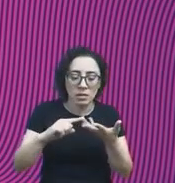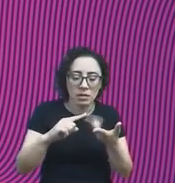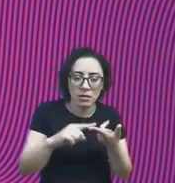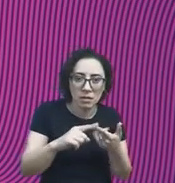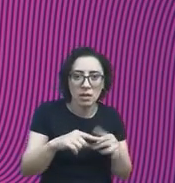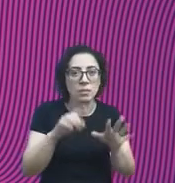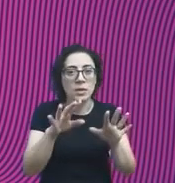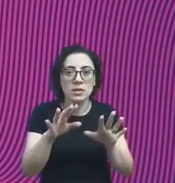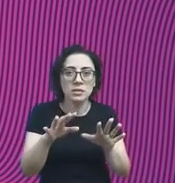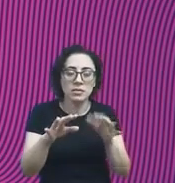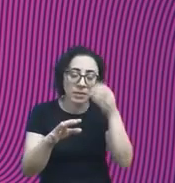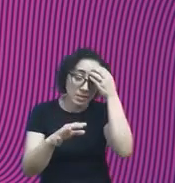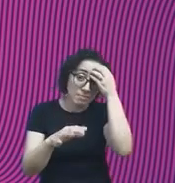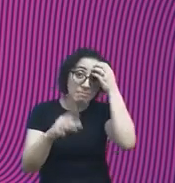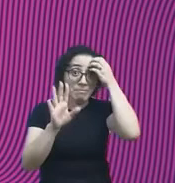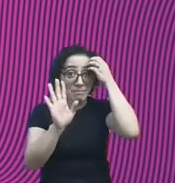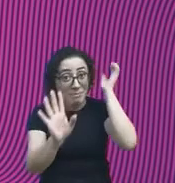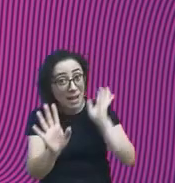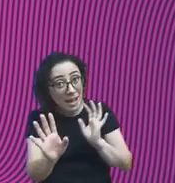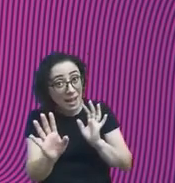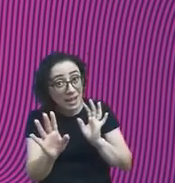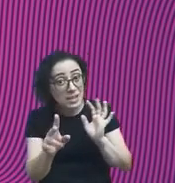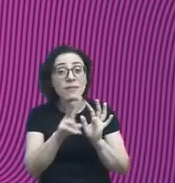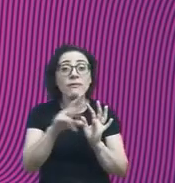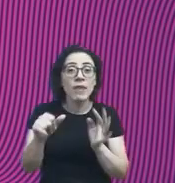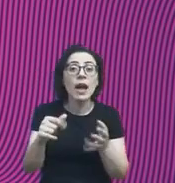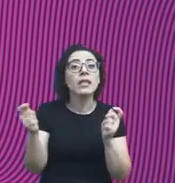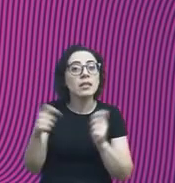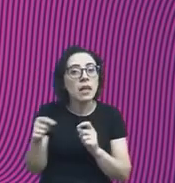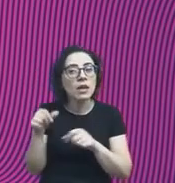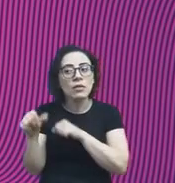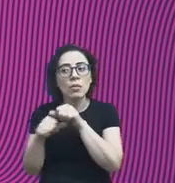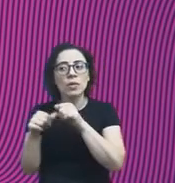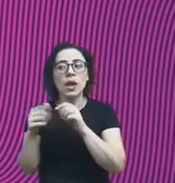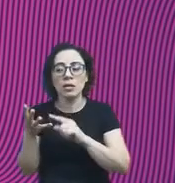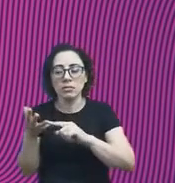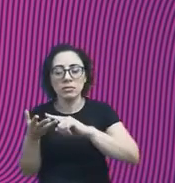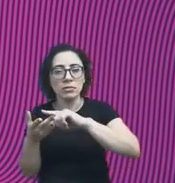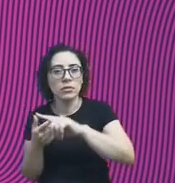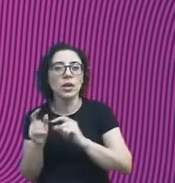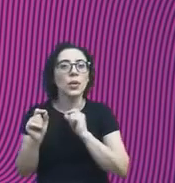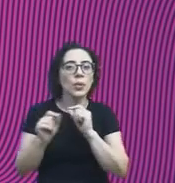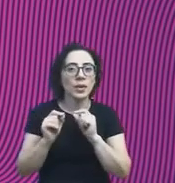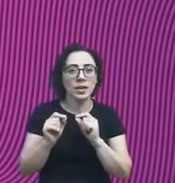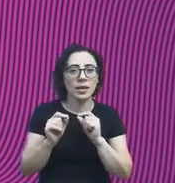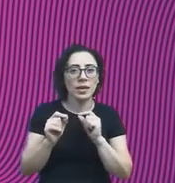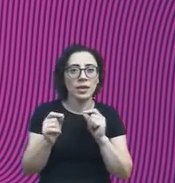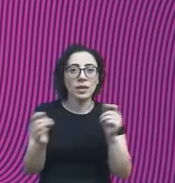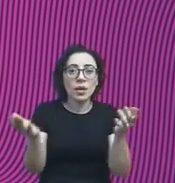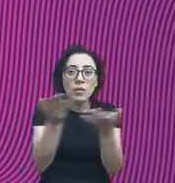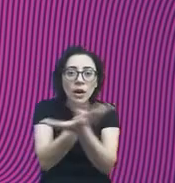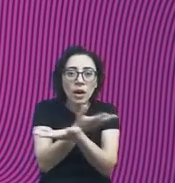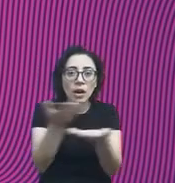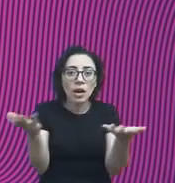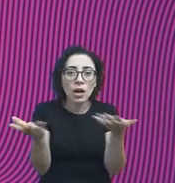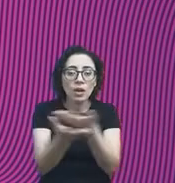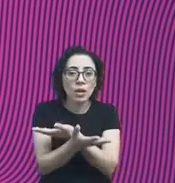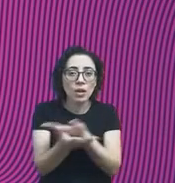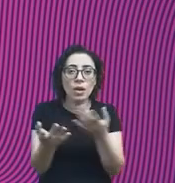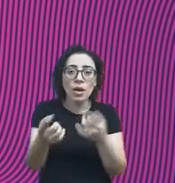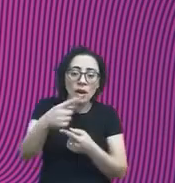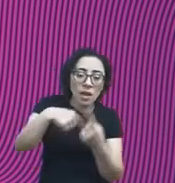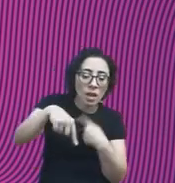mesma parte, de forma da Abrange. Né? A gente, isso é da essência do